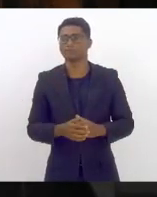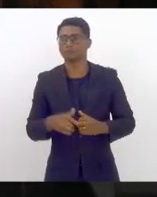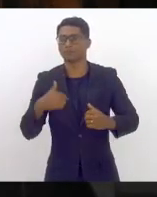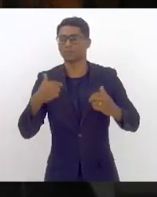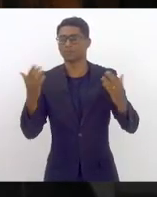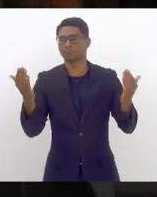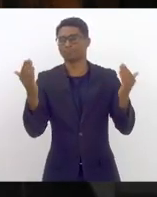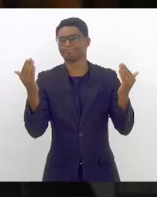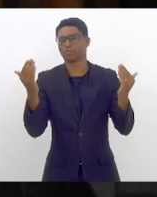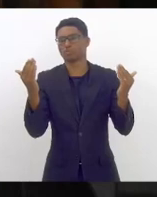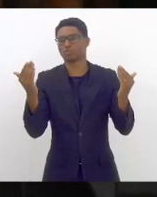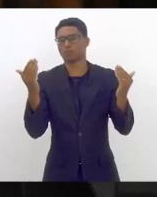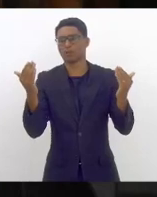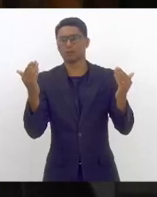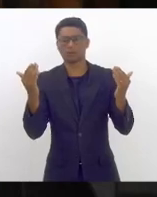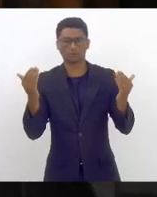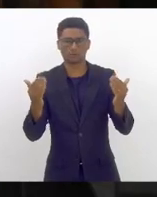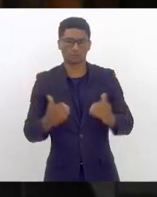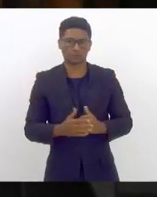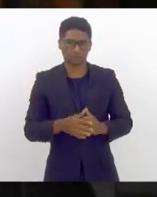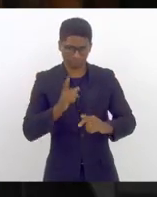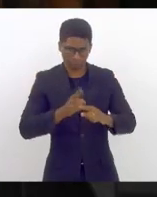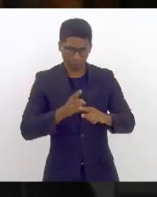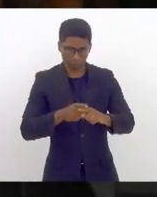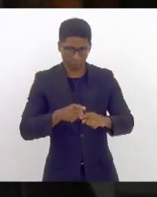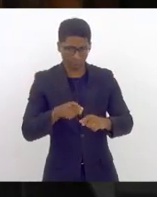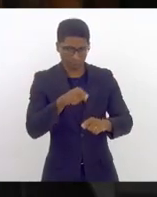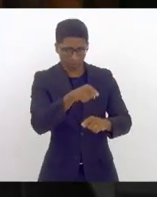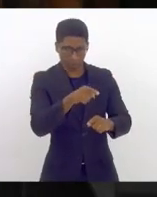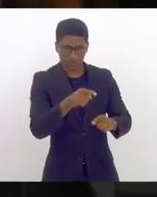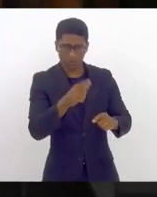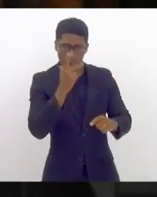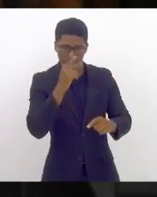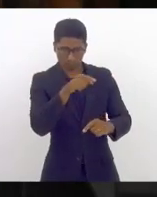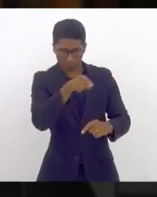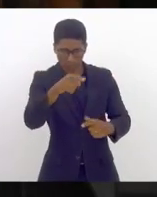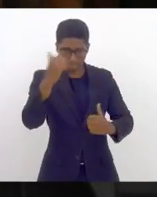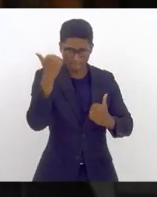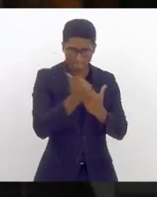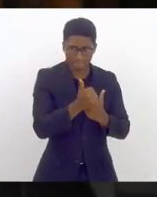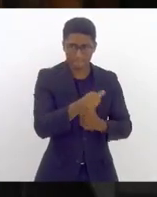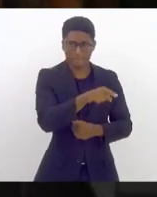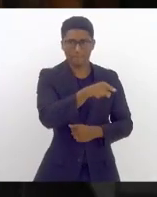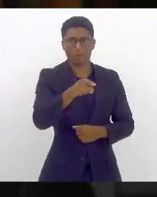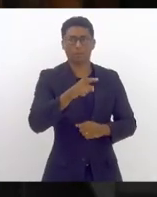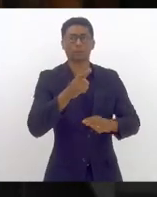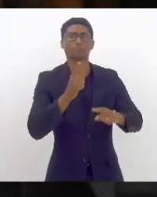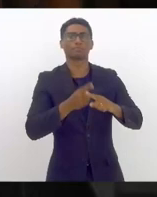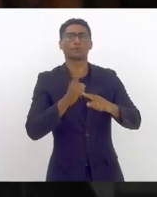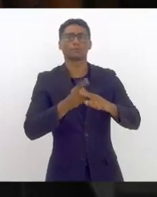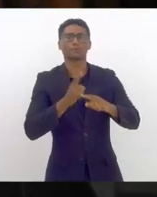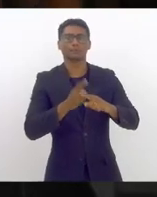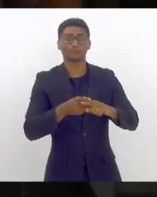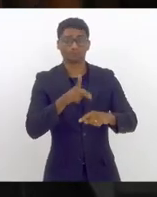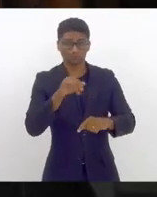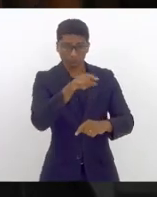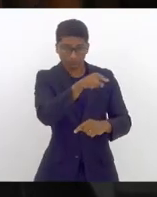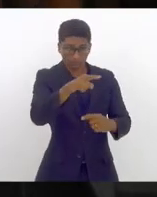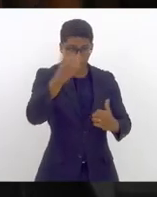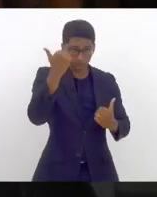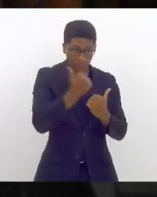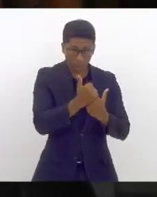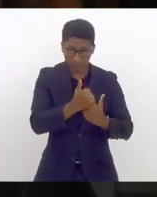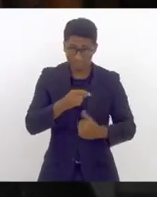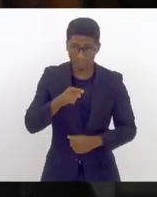duvidar daqueles que defendem o outro lado, porque, por consequência, estão